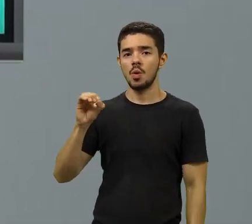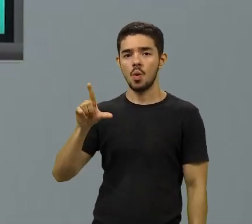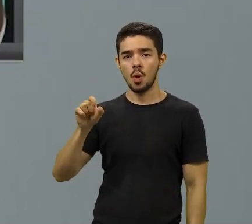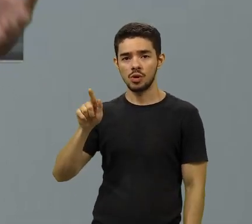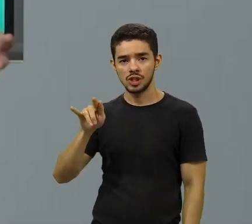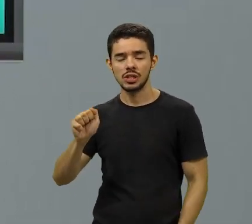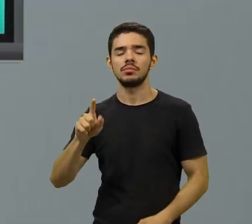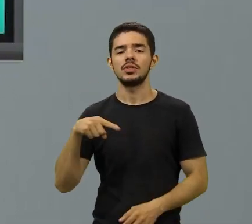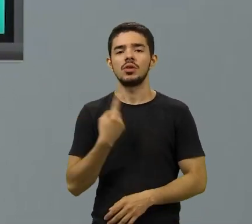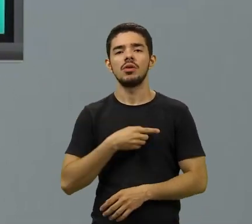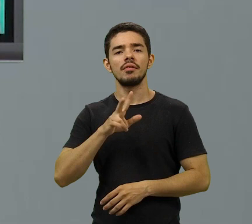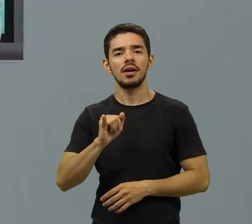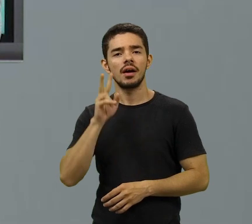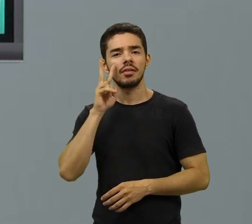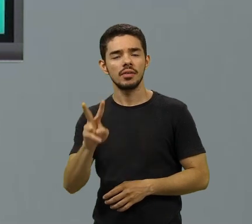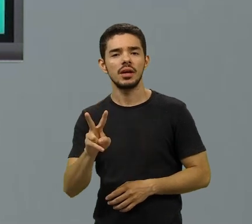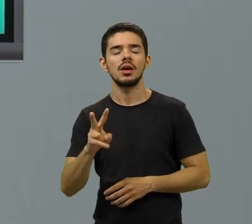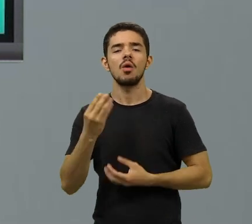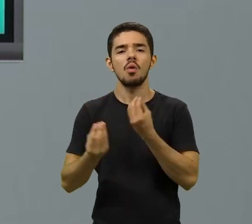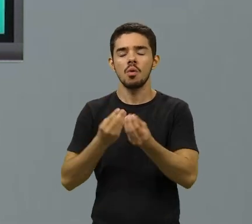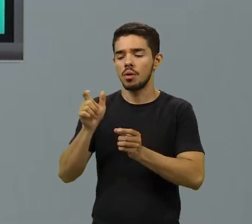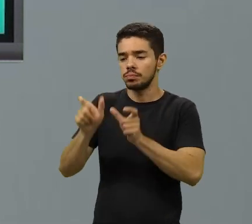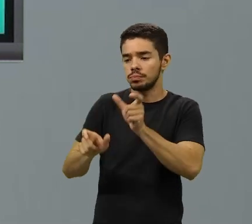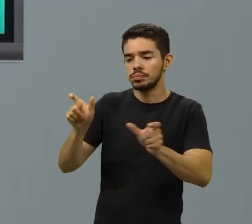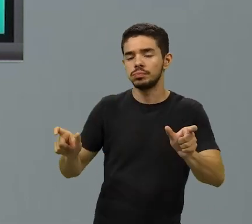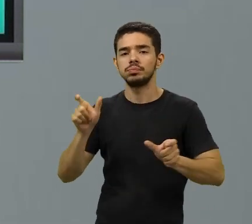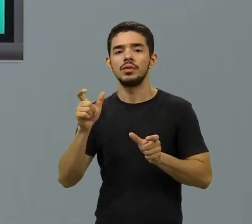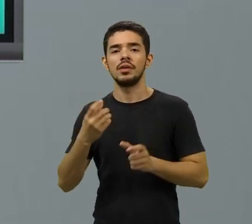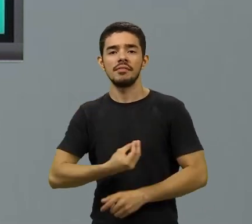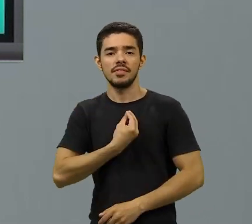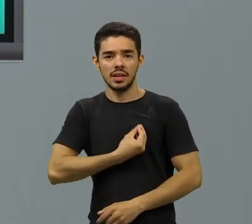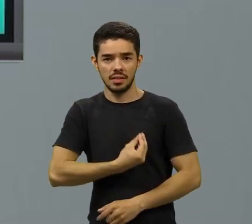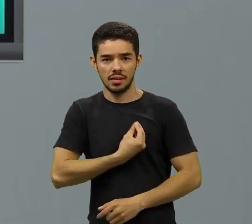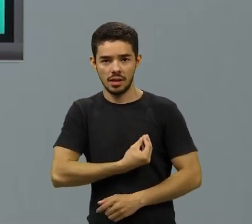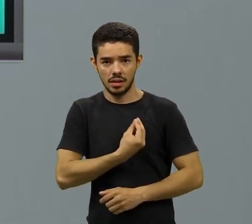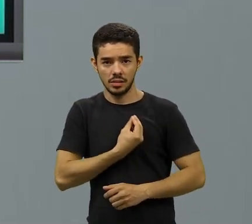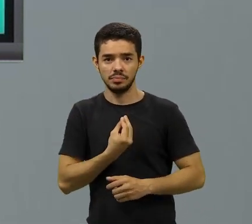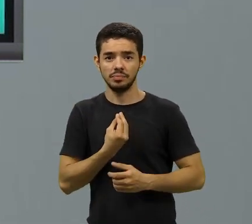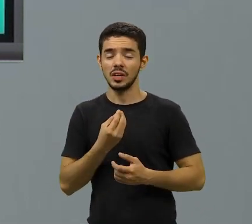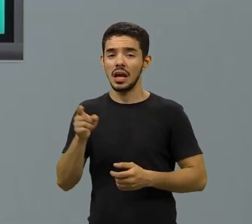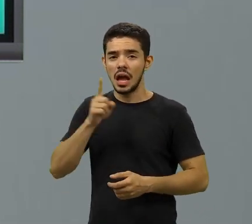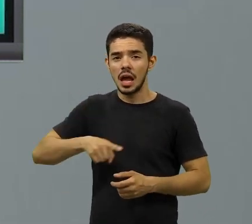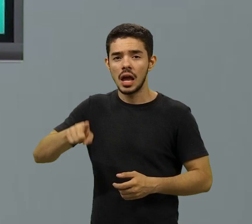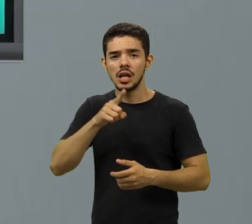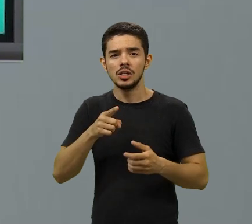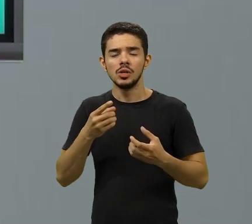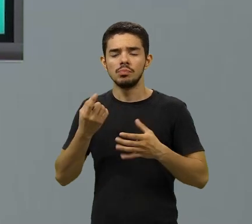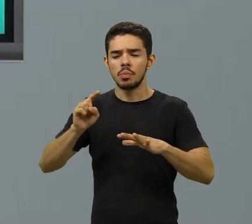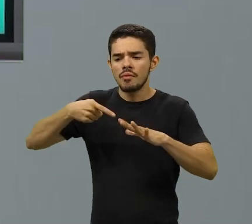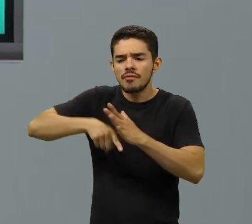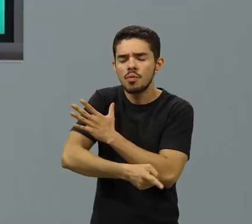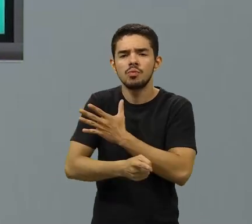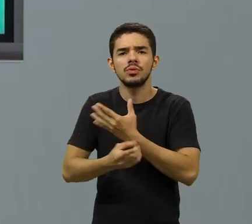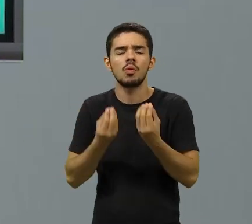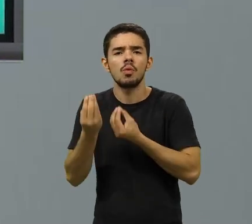como eles se comportam, quais são as suas características e como essa vida, que é tão complexa, se